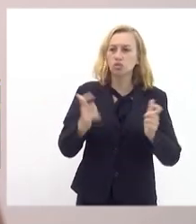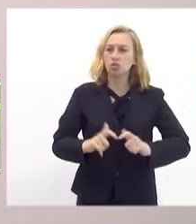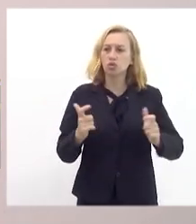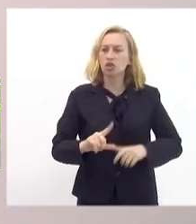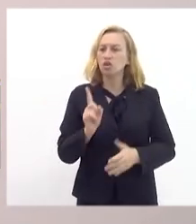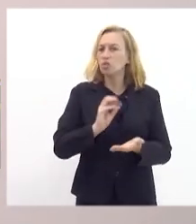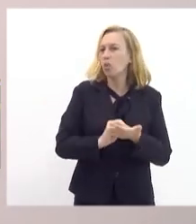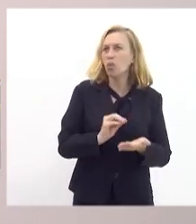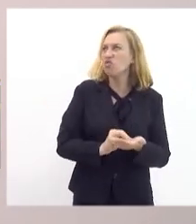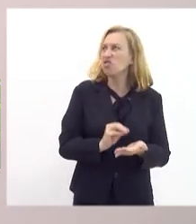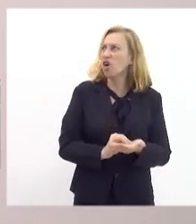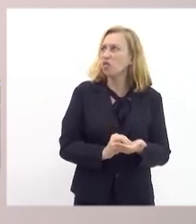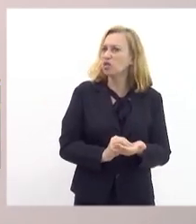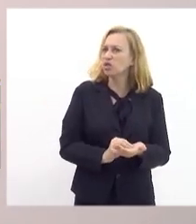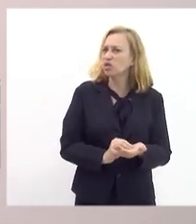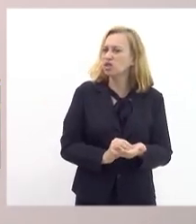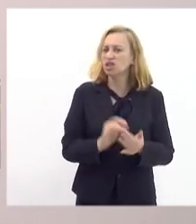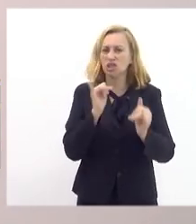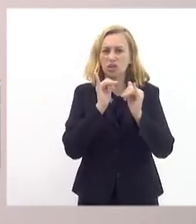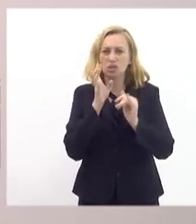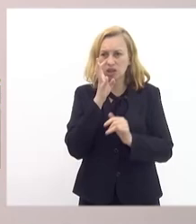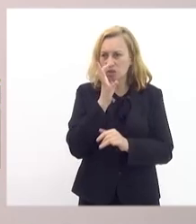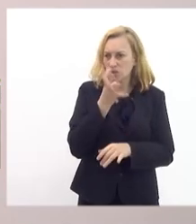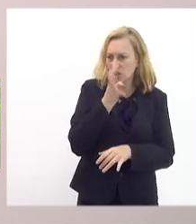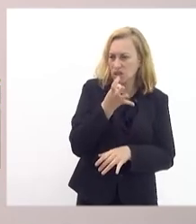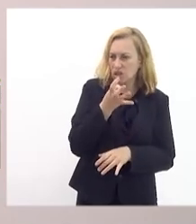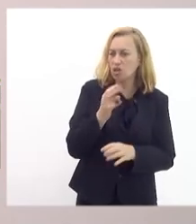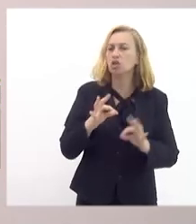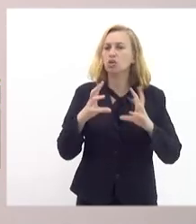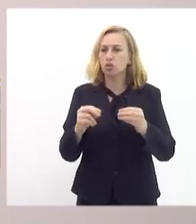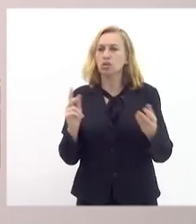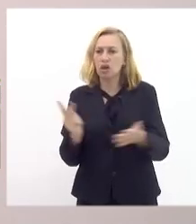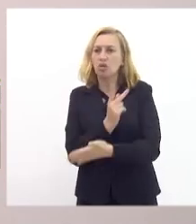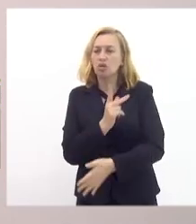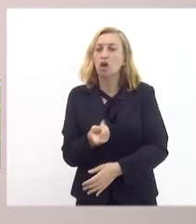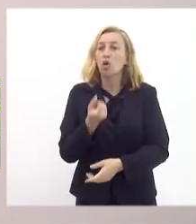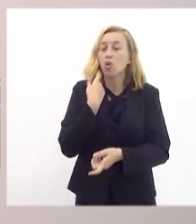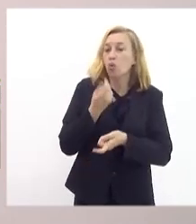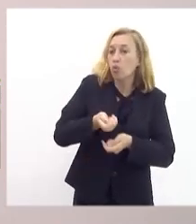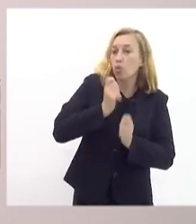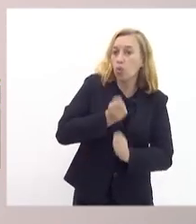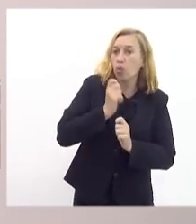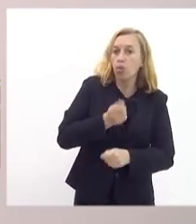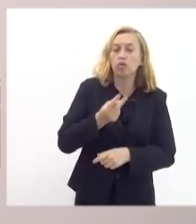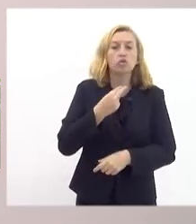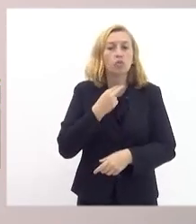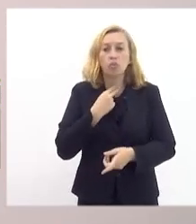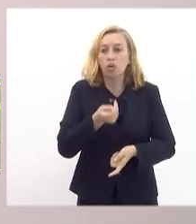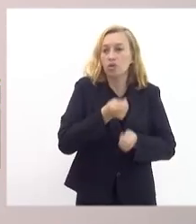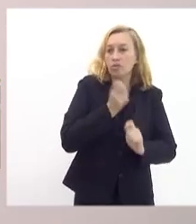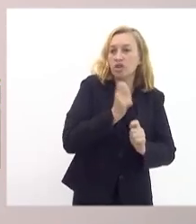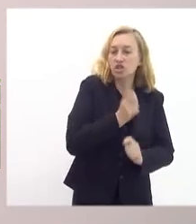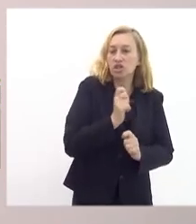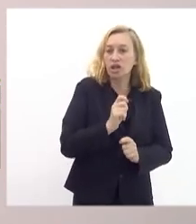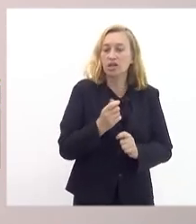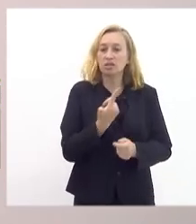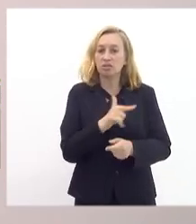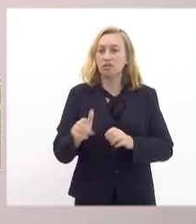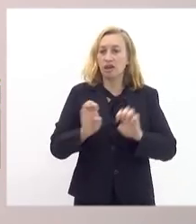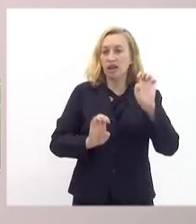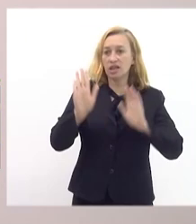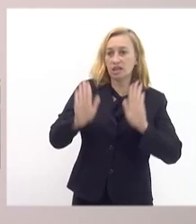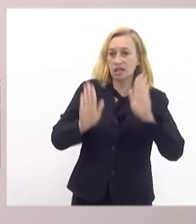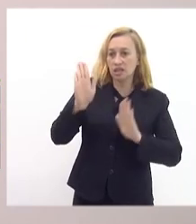falta não é falta de denúncias de tudo aquilo que acontece o pescador ele não pode ir pescar seu só licença